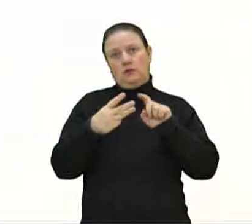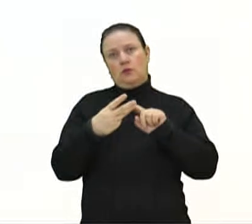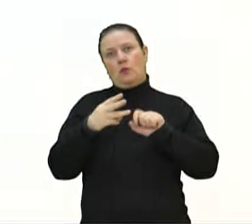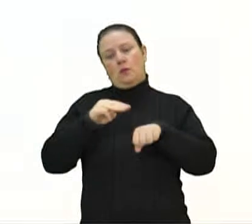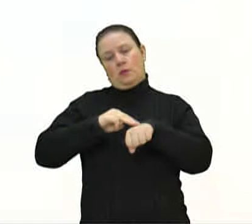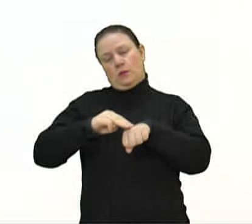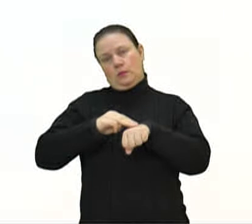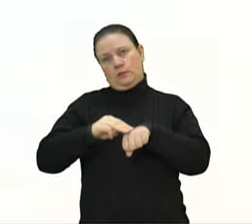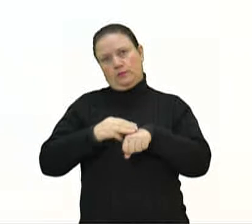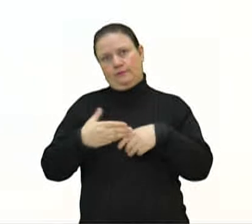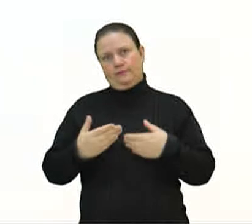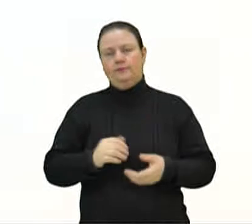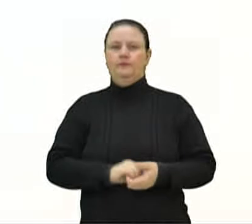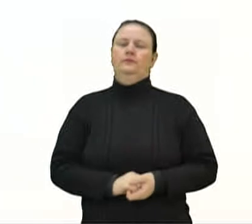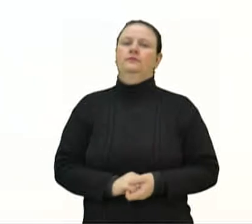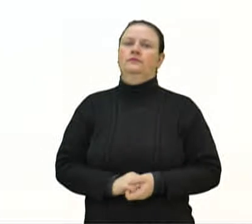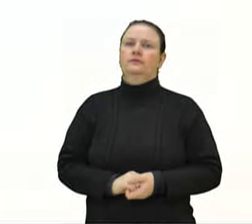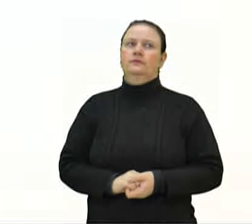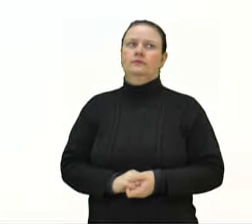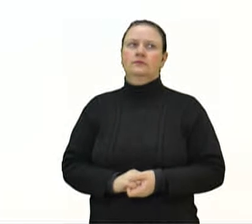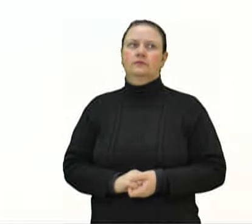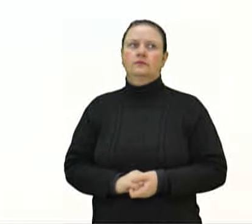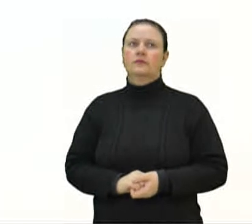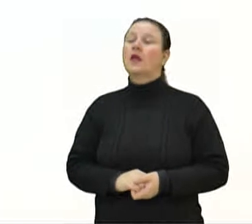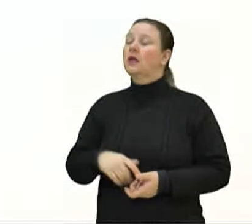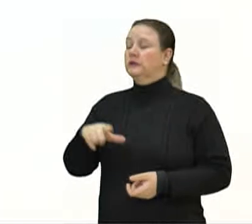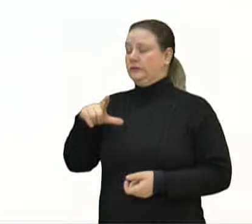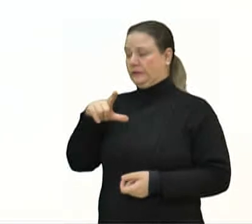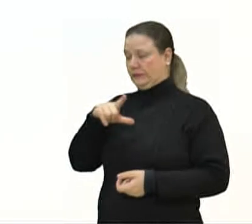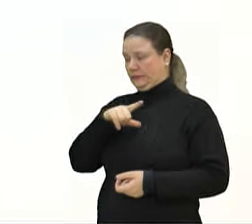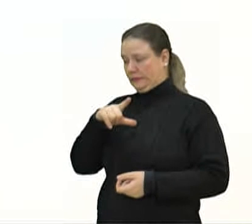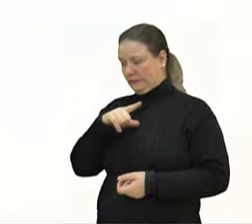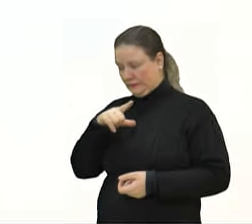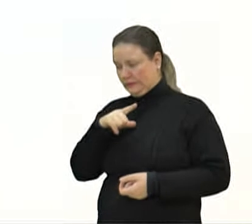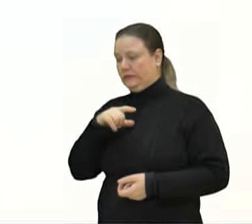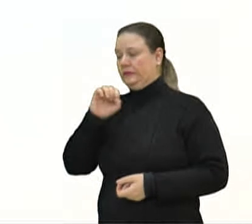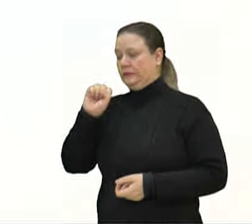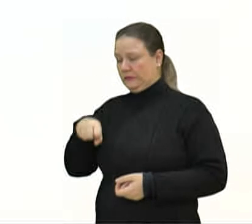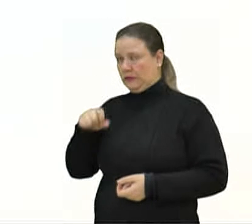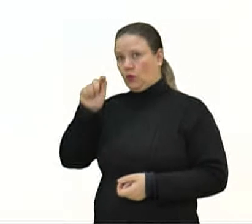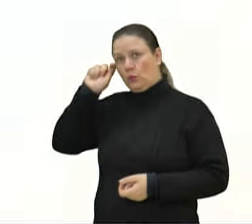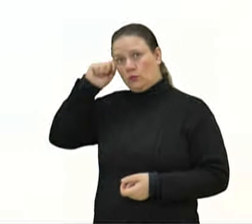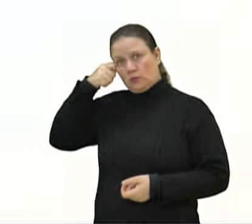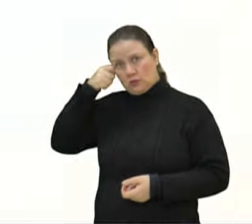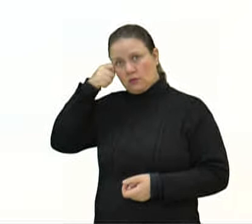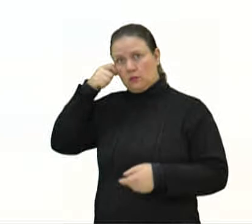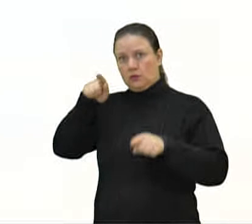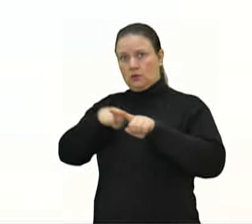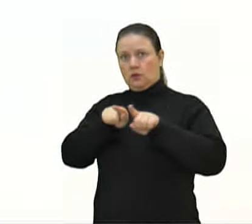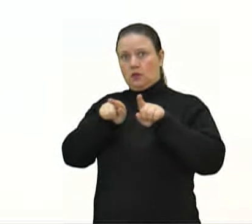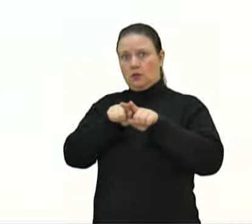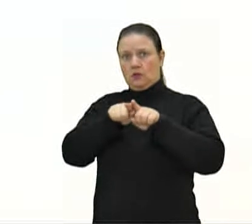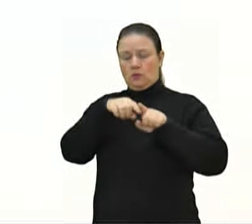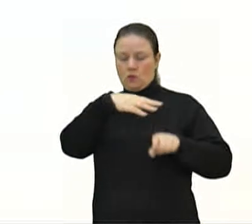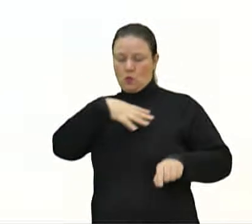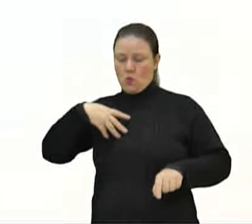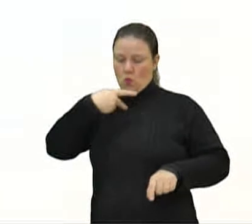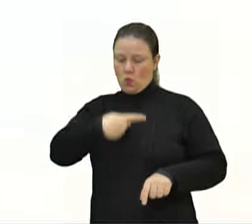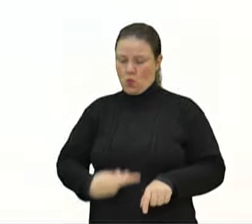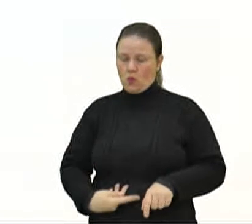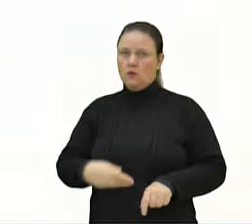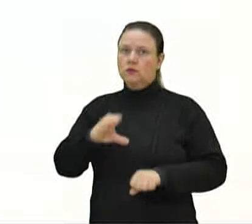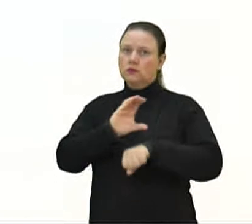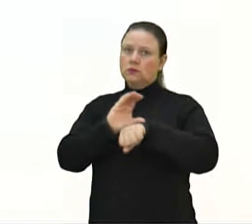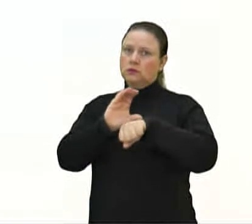una negra a cuadrito gris, está muy bonita. Então, o vendedor disse que tem uma preta quadriculada com cinza, né? Está muito